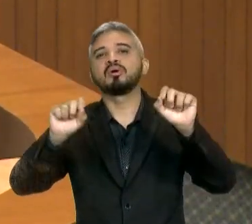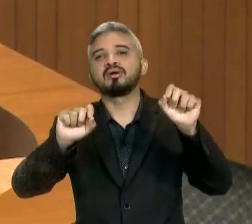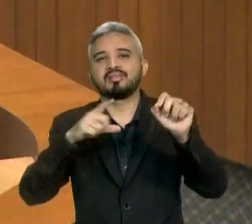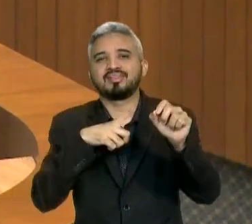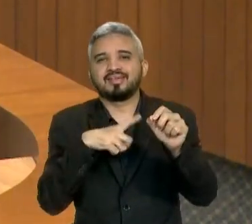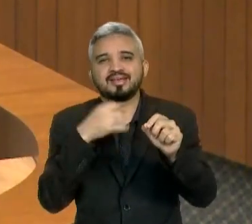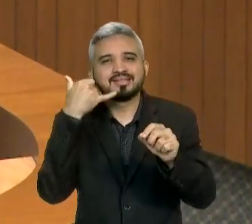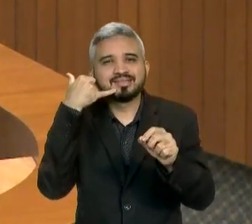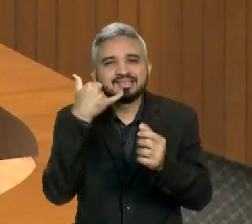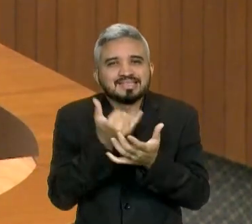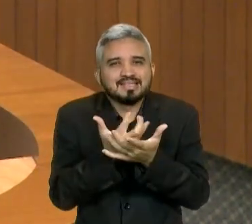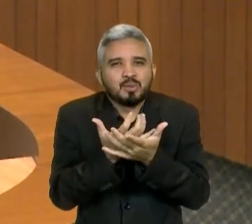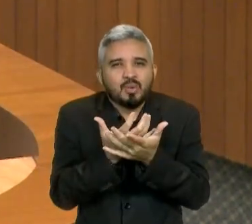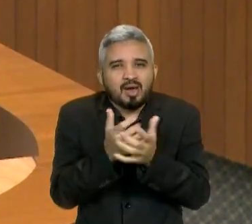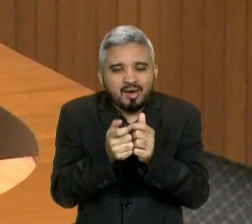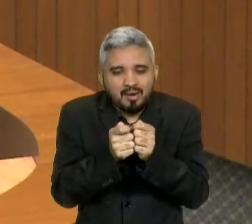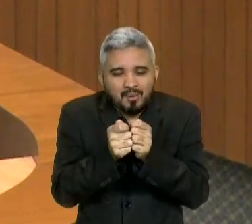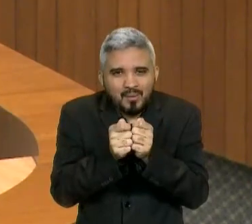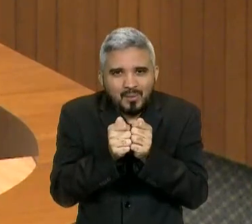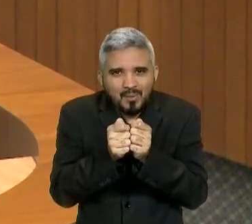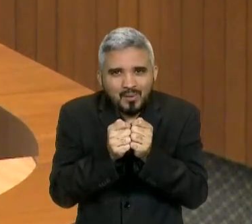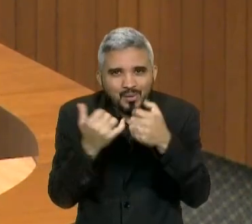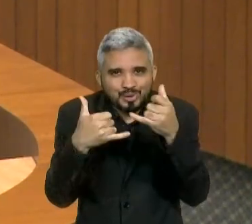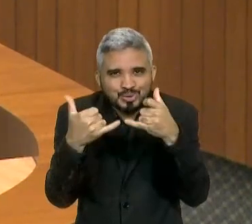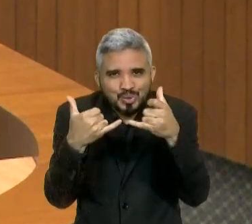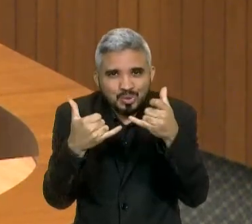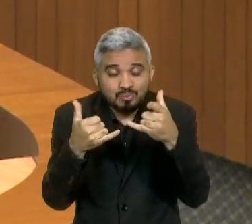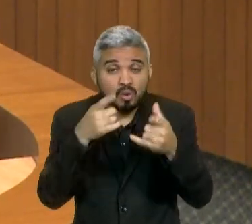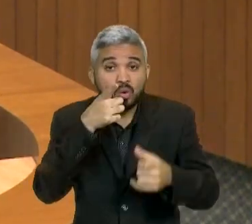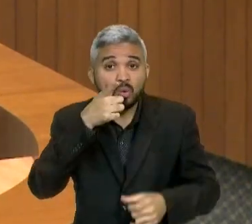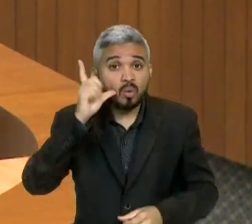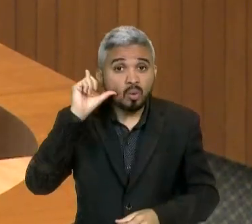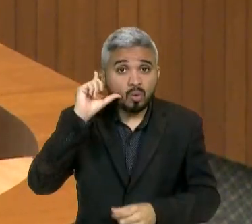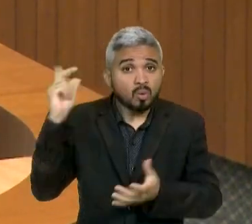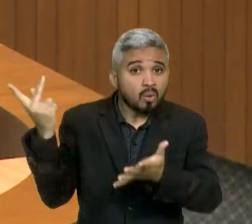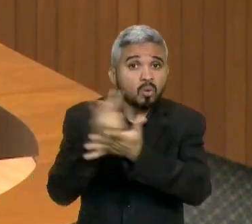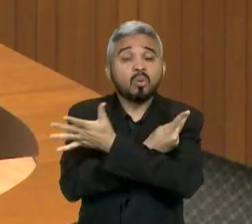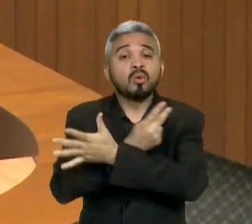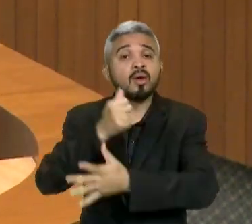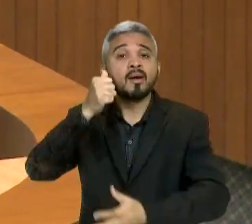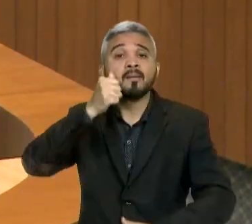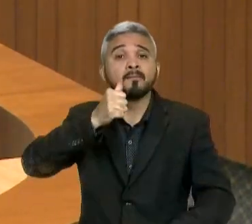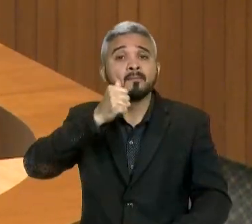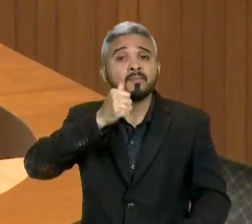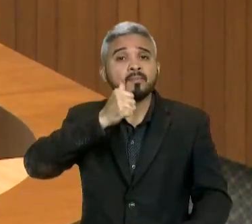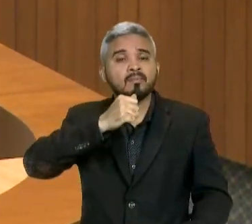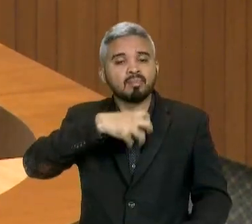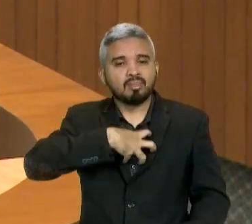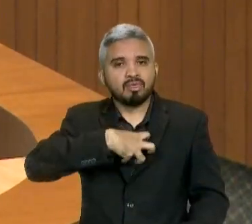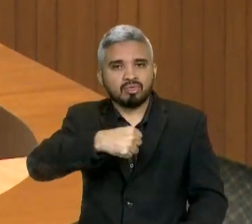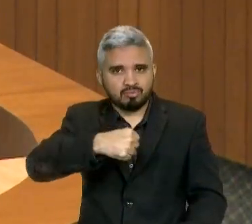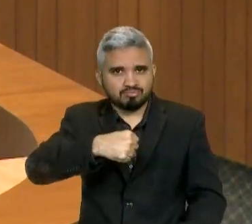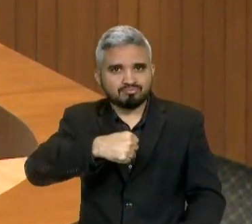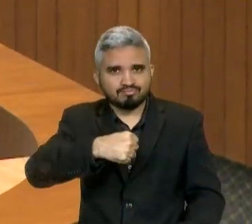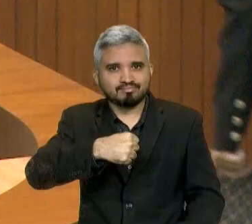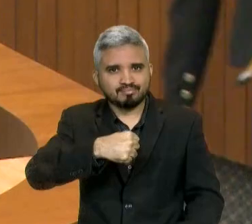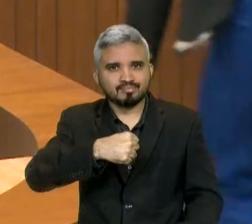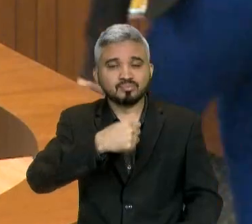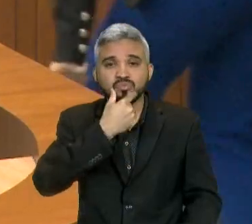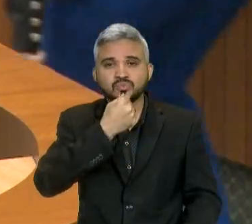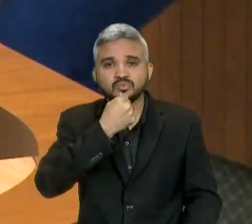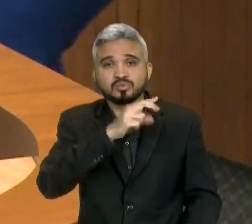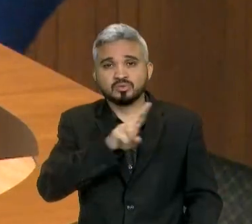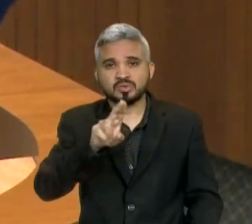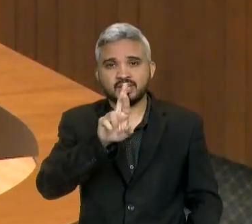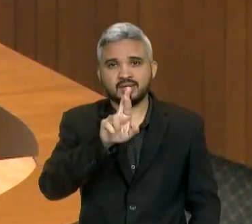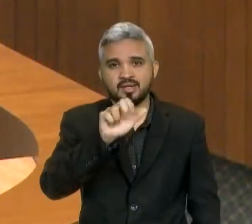uma vez, uma pessoa se matou por conta do vício em jogos eletrônicos. Um jovem chamado Rafael Mendes, da